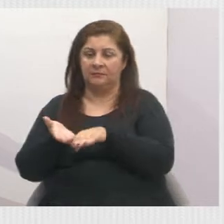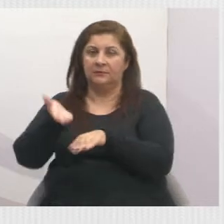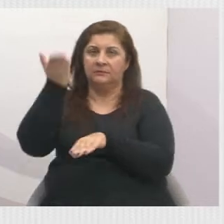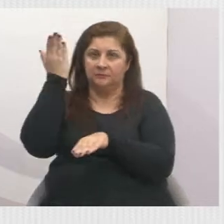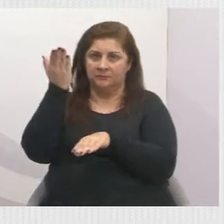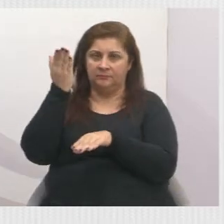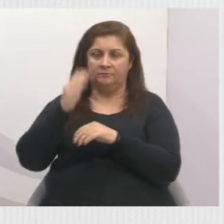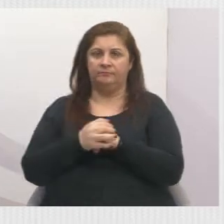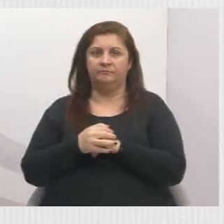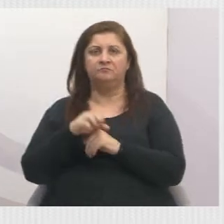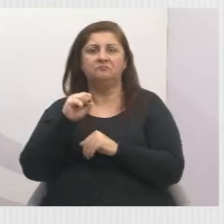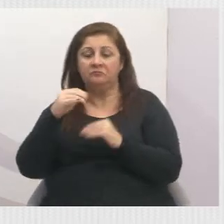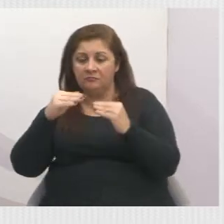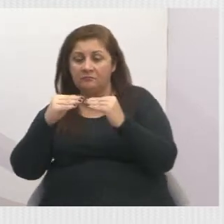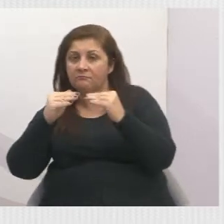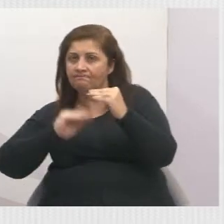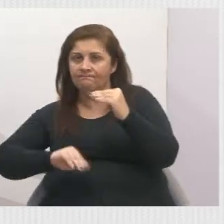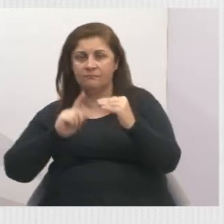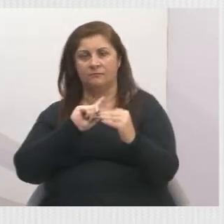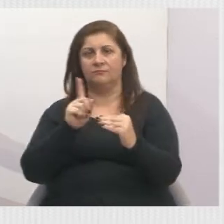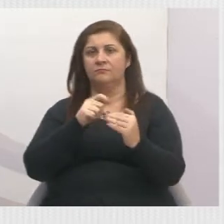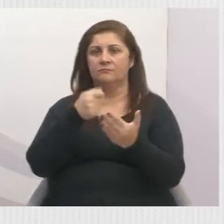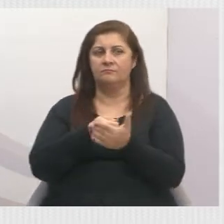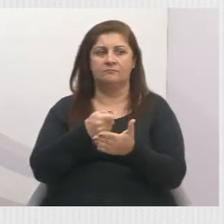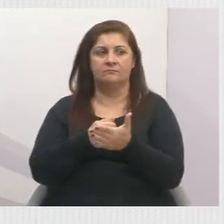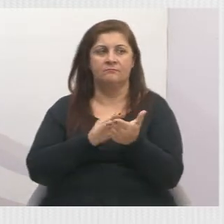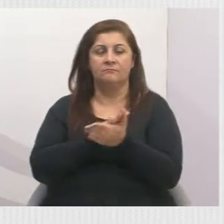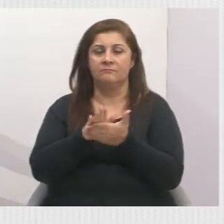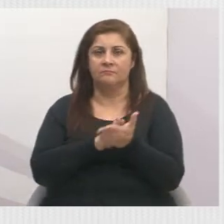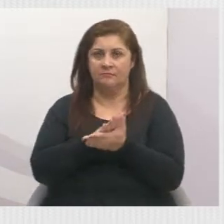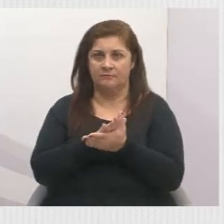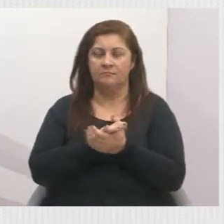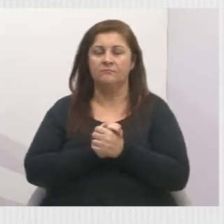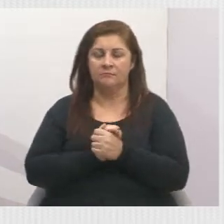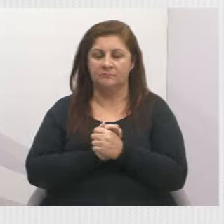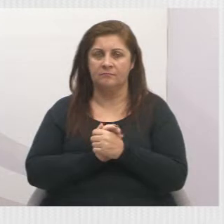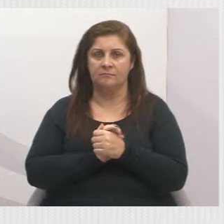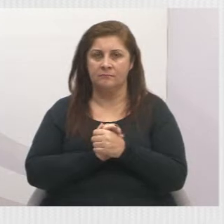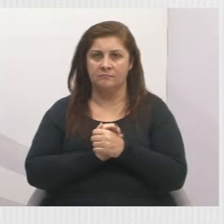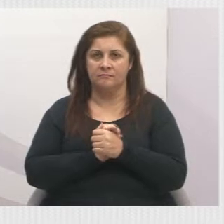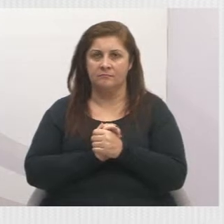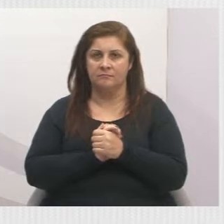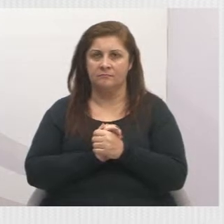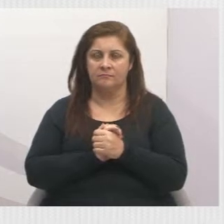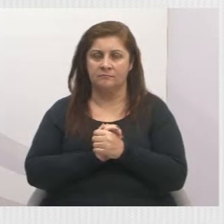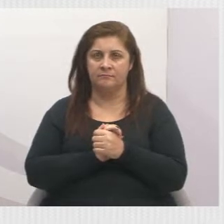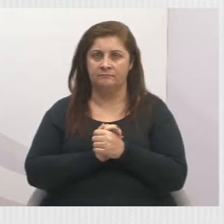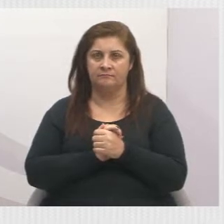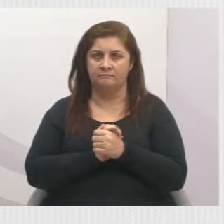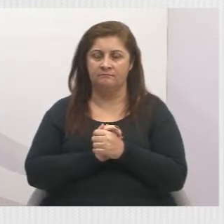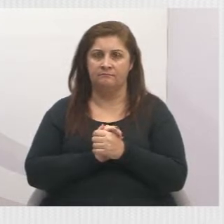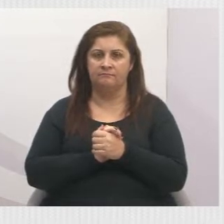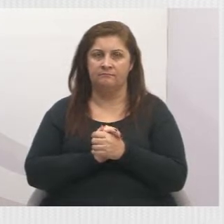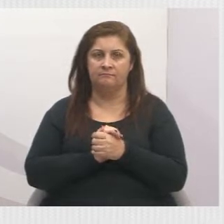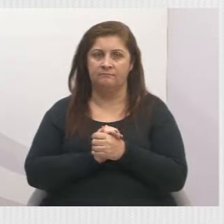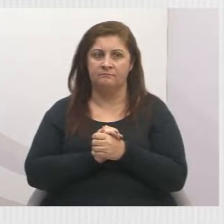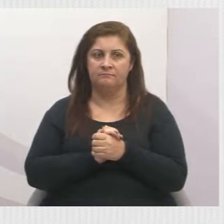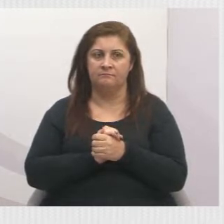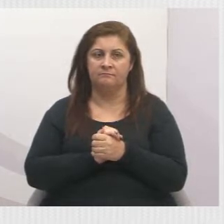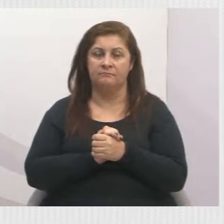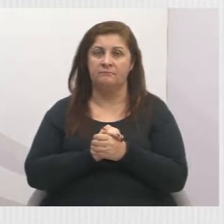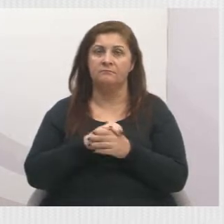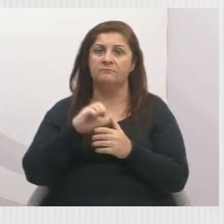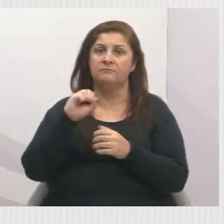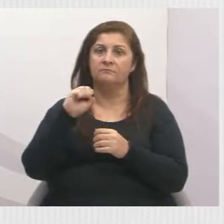3 salários mínimos não contribuirão em nada como contribuição previdenciária. Quem